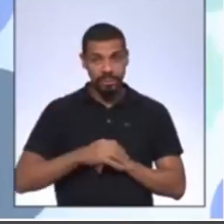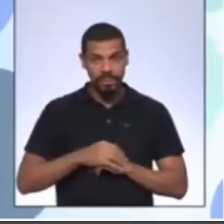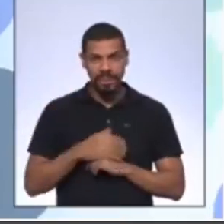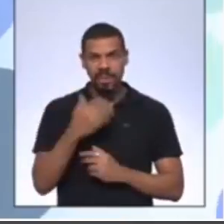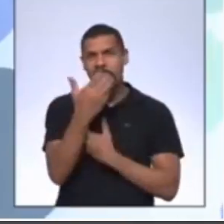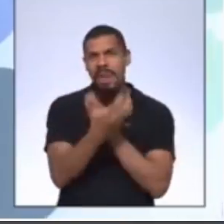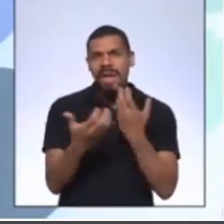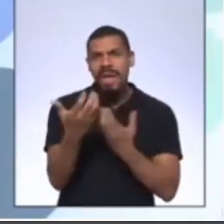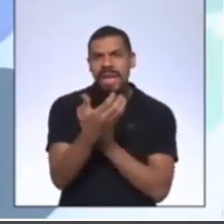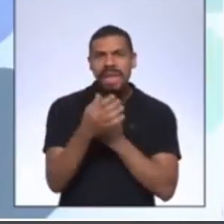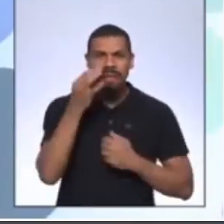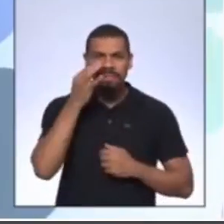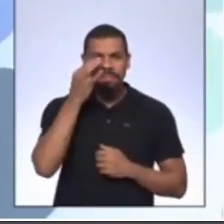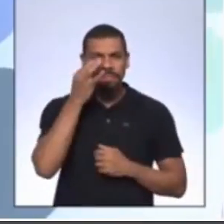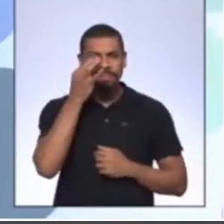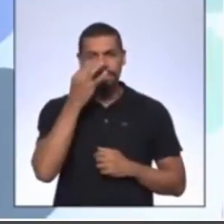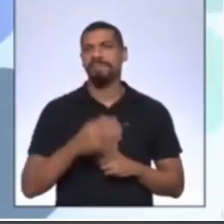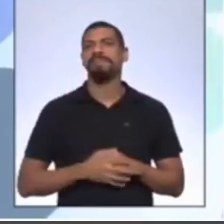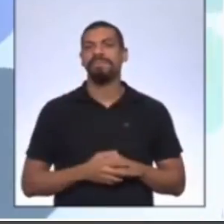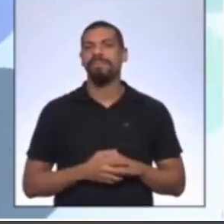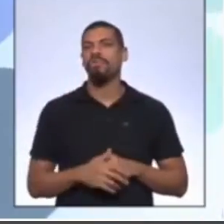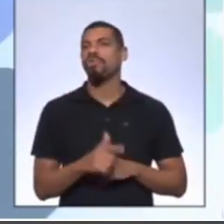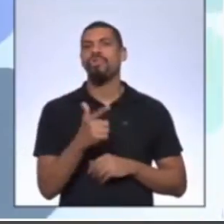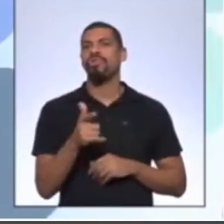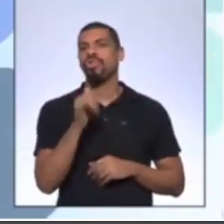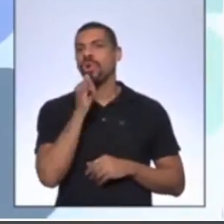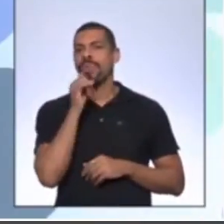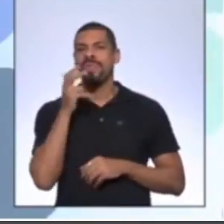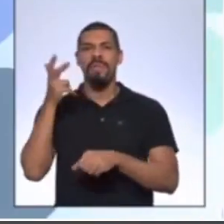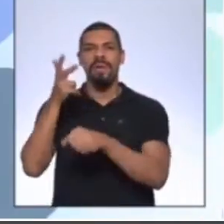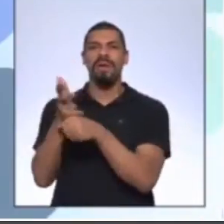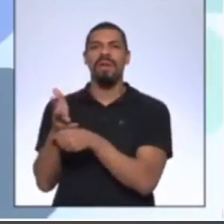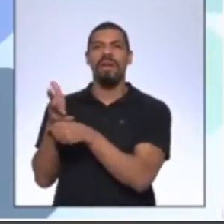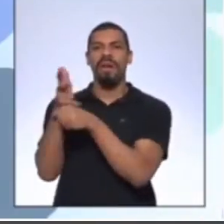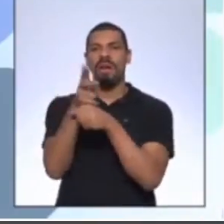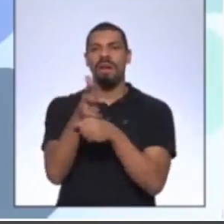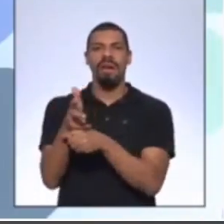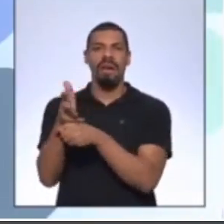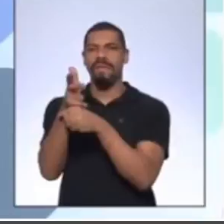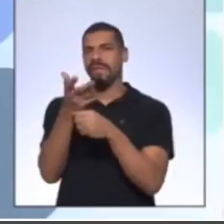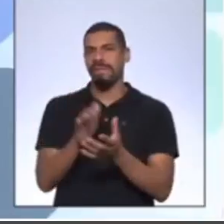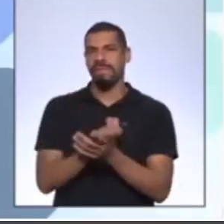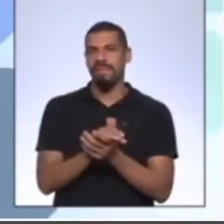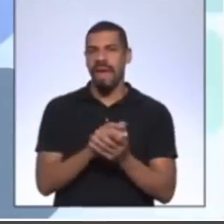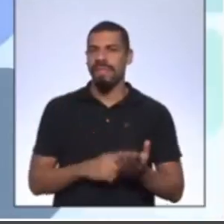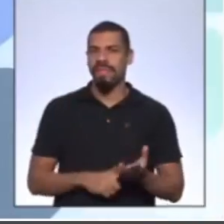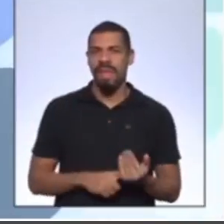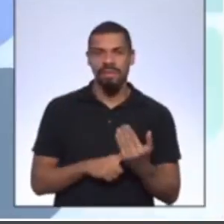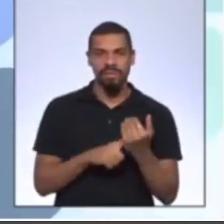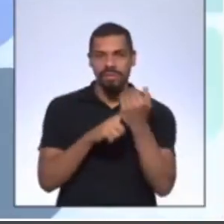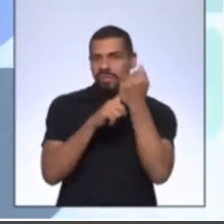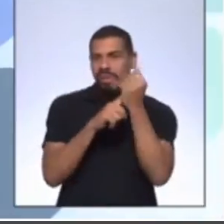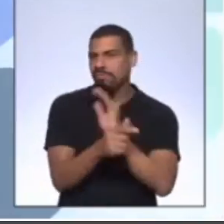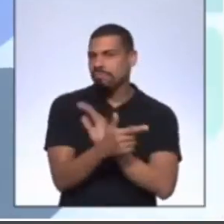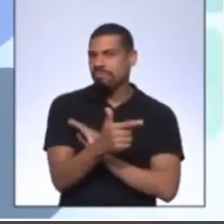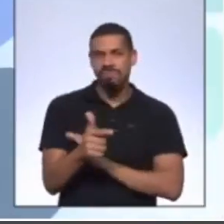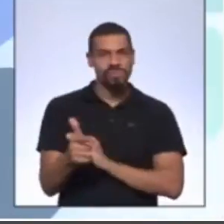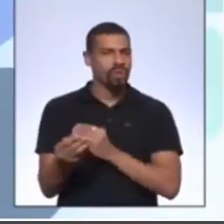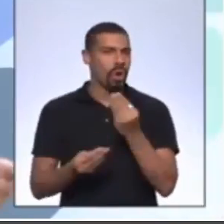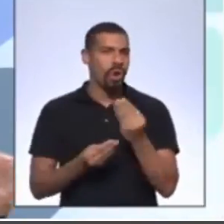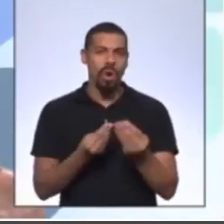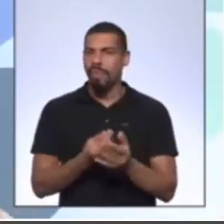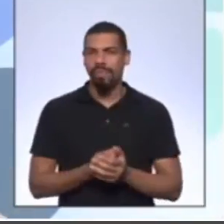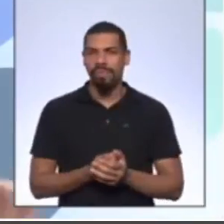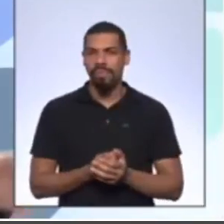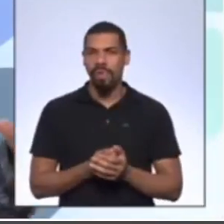cantavam ao vivo na rádio naquela época não se tinha ainda né é que eu posso dizer a tecnologia para que você pudesse reproduzir